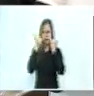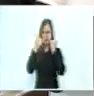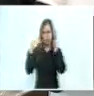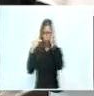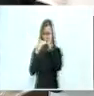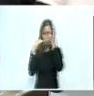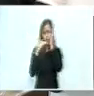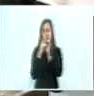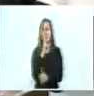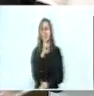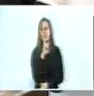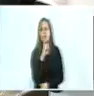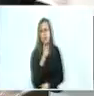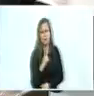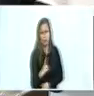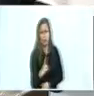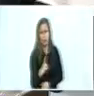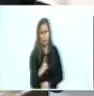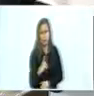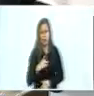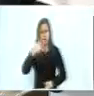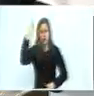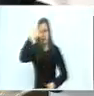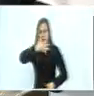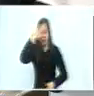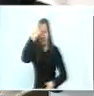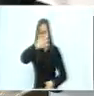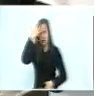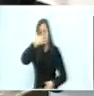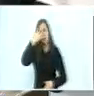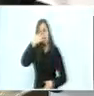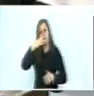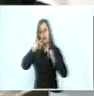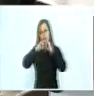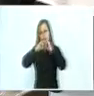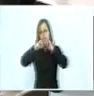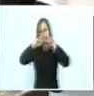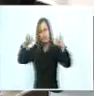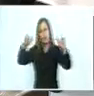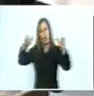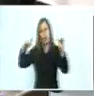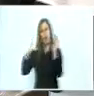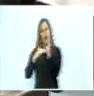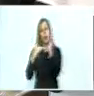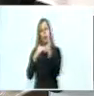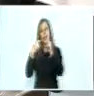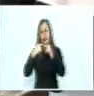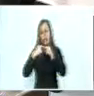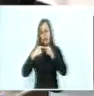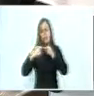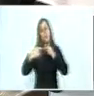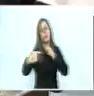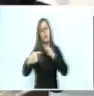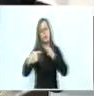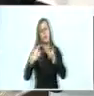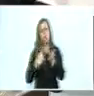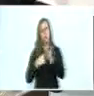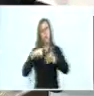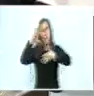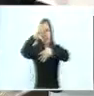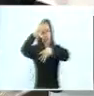último resultado do ranking da transparência, divulgado na última semana, de acordo com o mapa